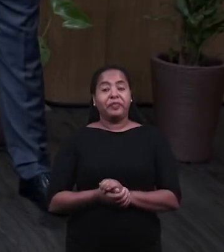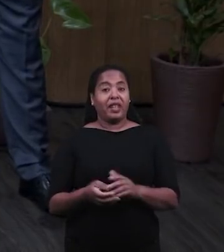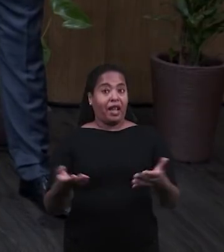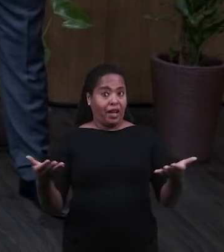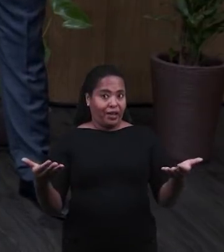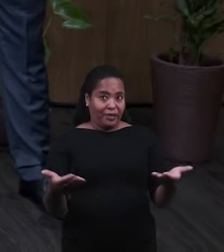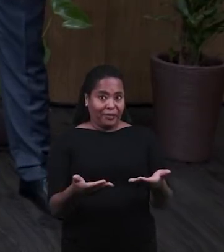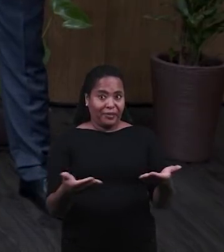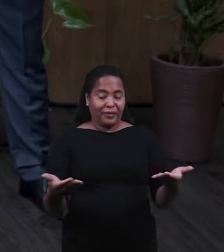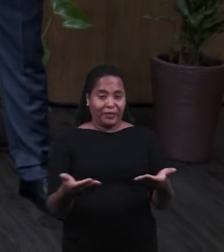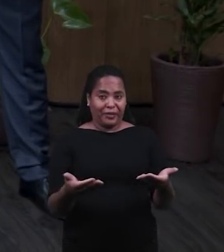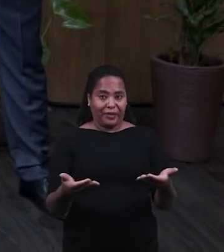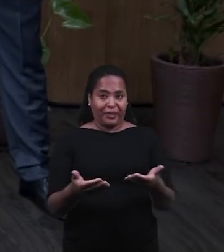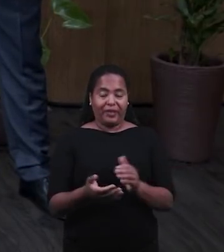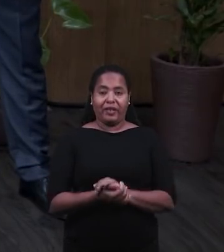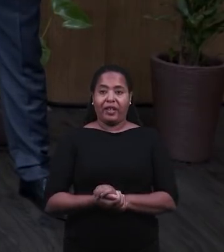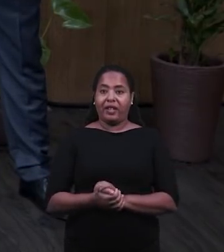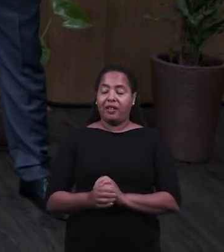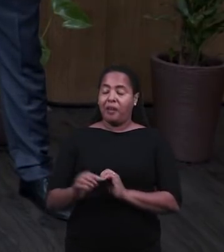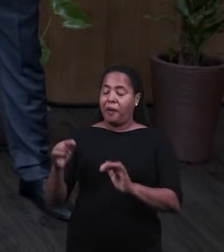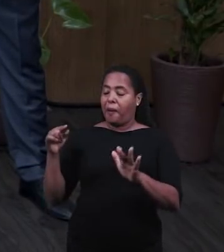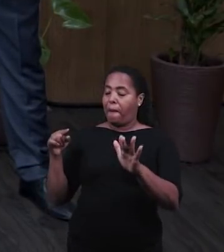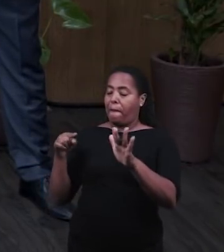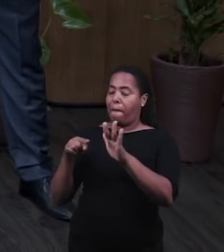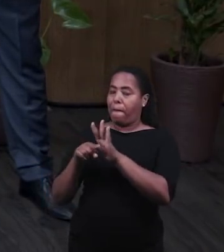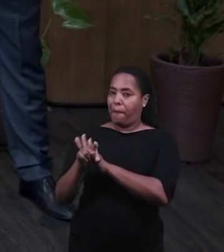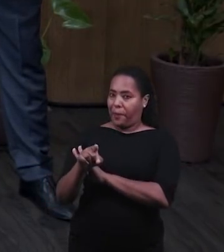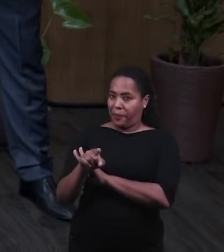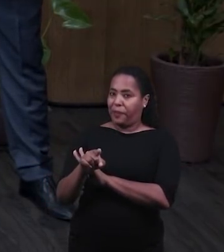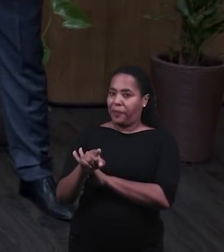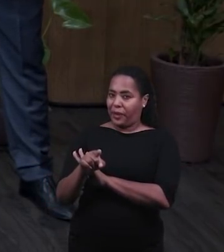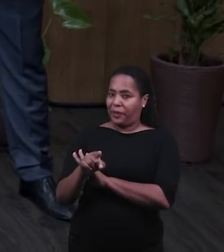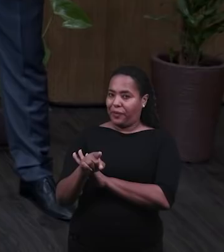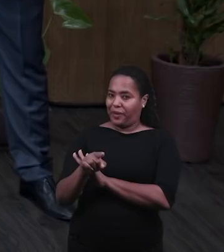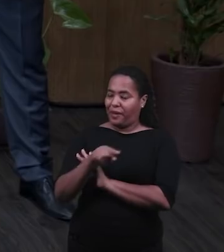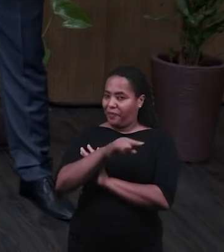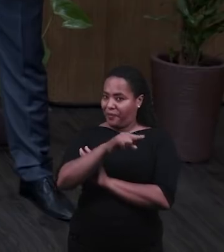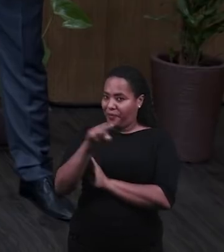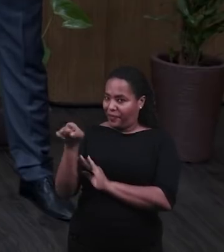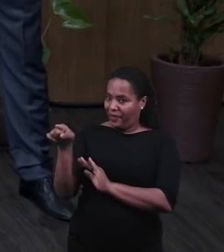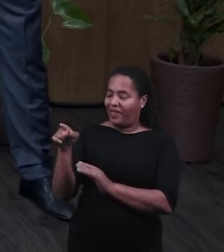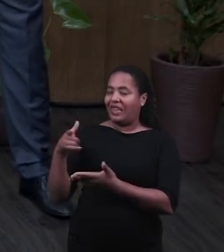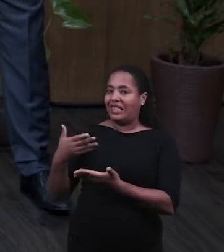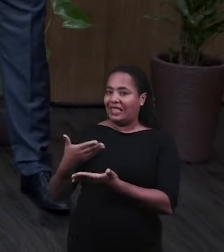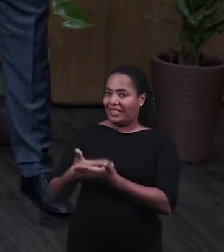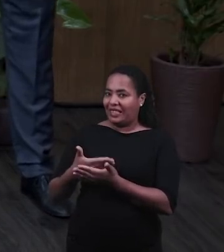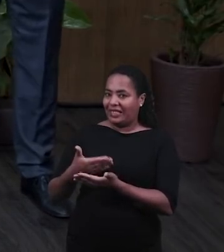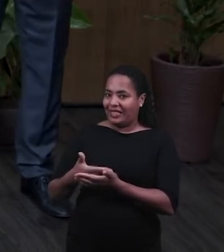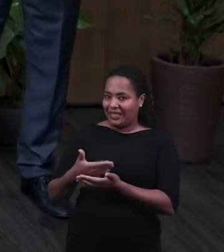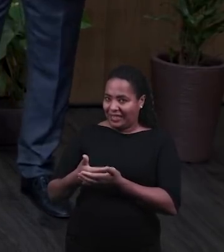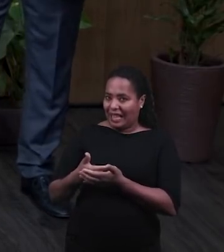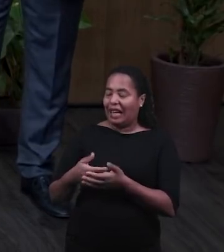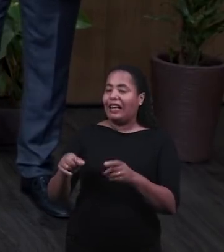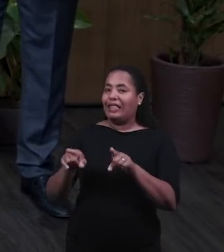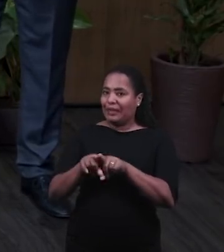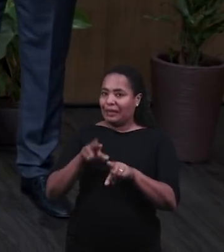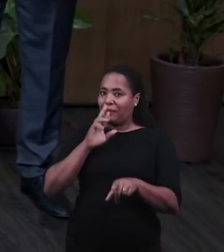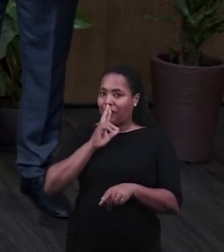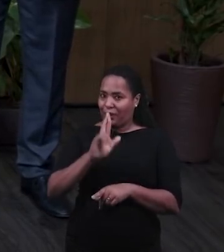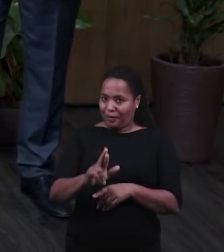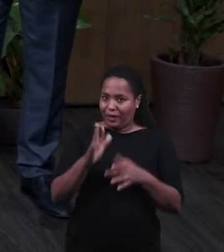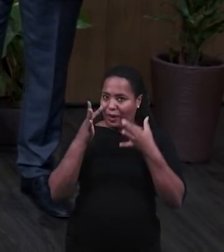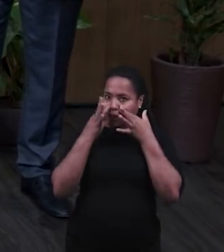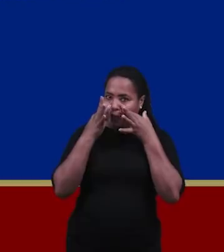agora uma questão a ser estudada e respondida. Preste